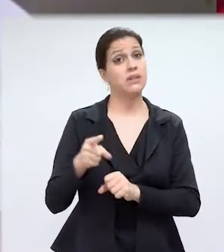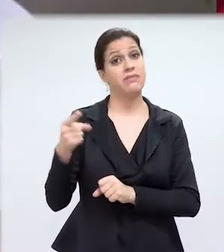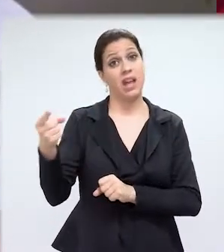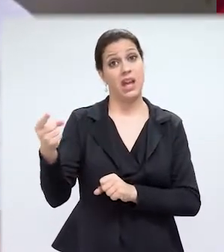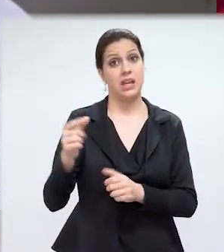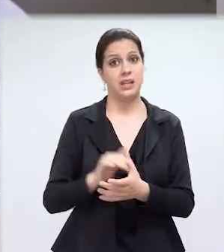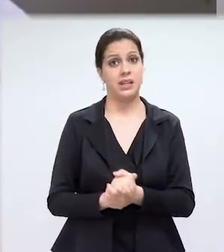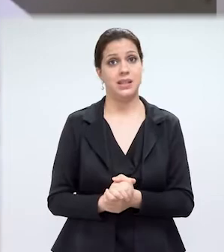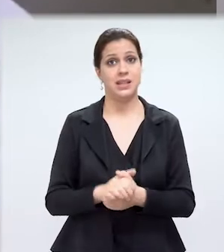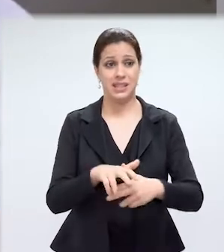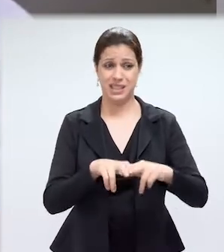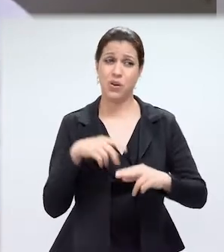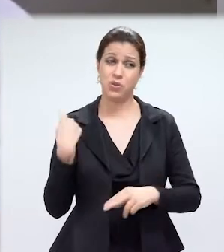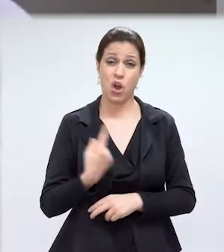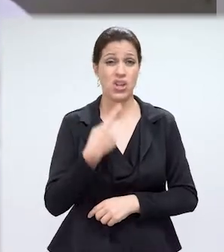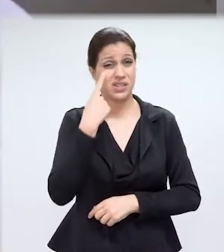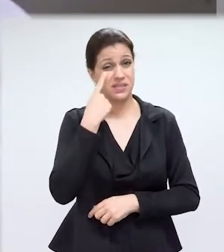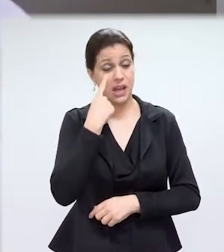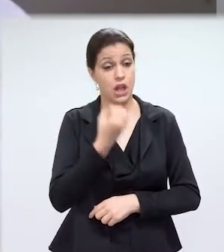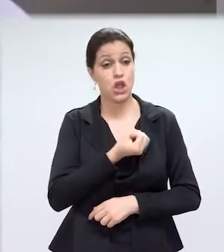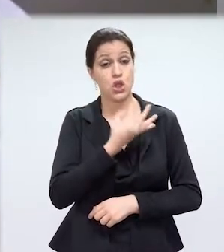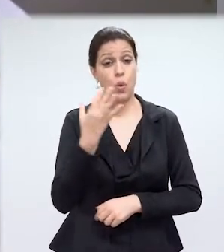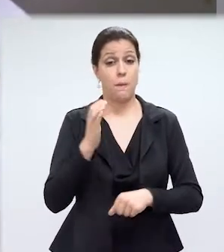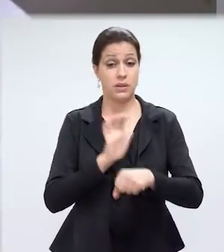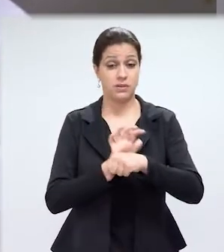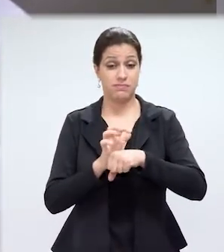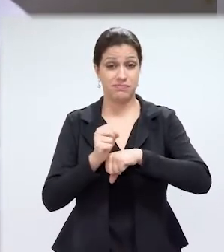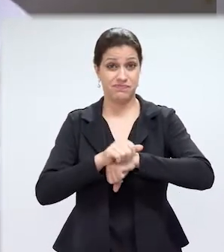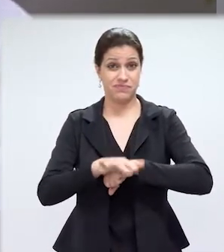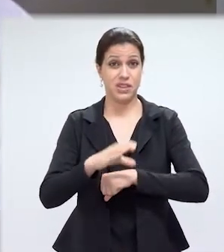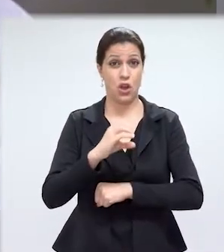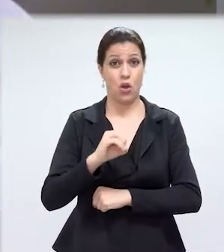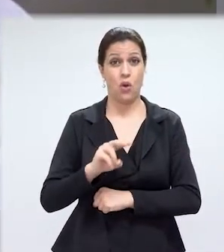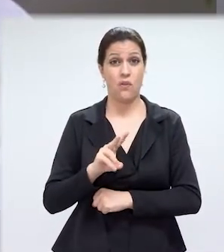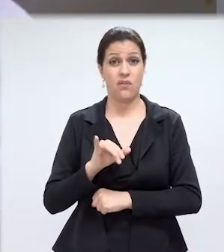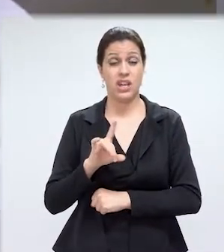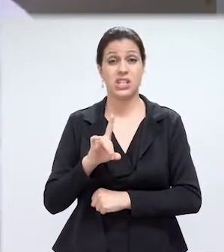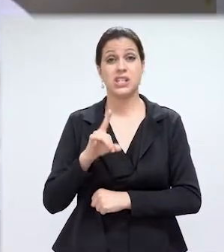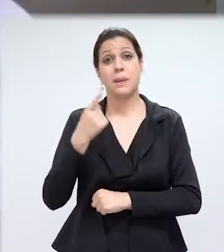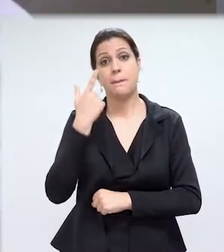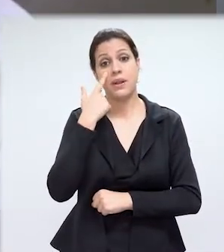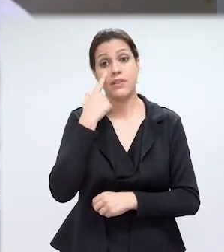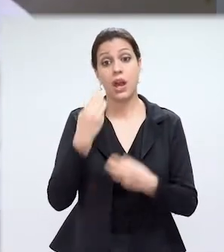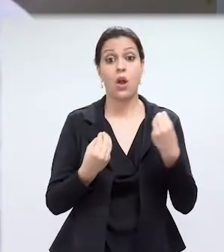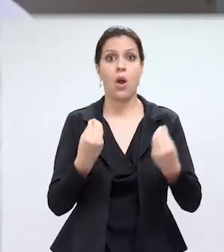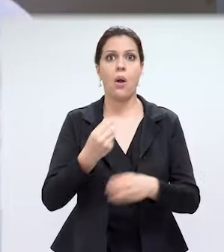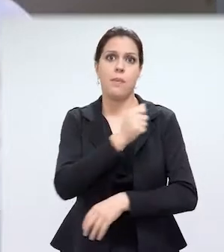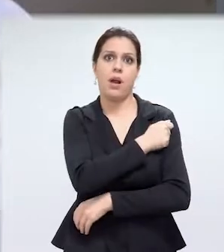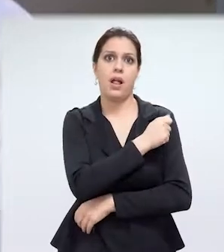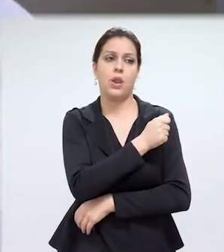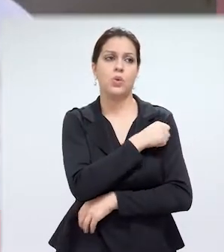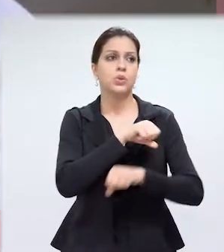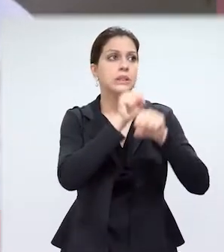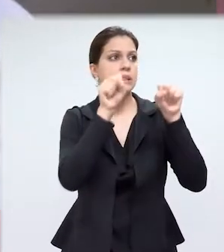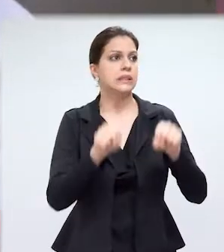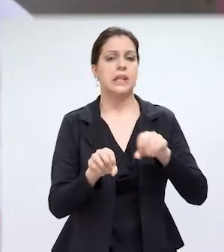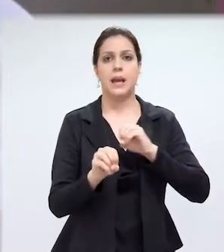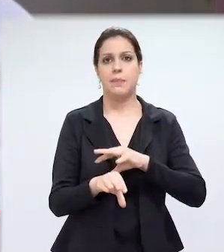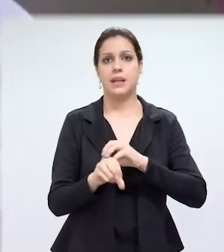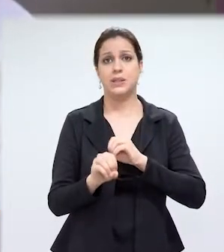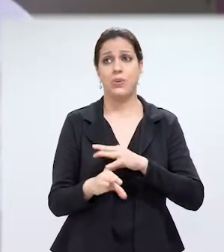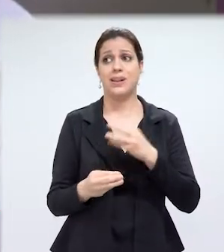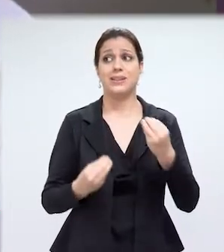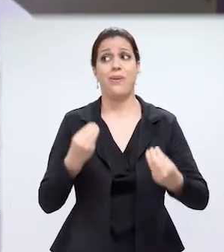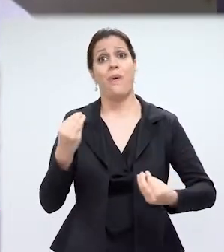final do ano que vem. Então, a gente vai ter que observar os números da Covid para ver como é que esses alunos da rede pública, como